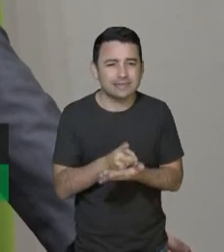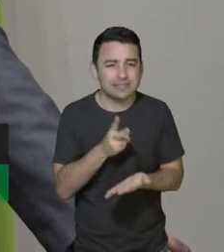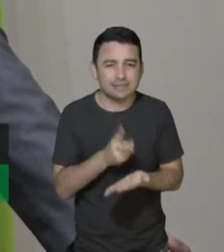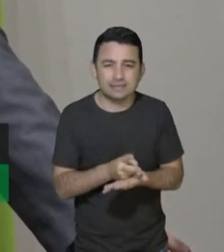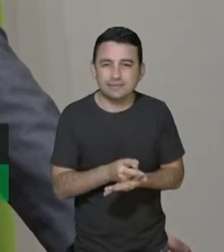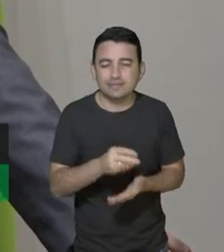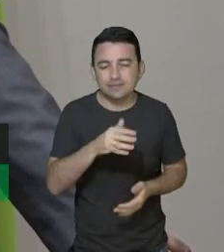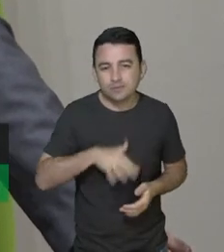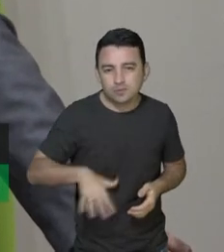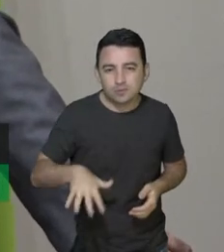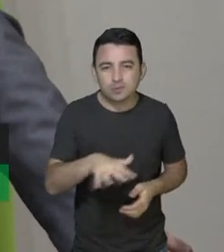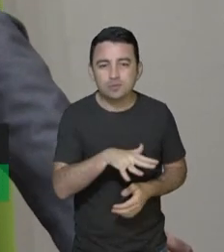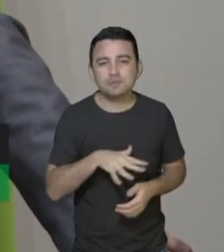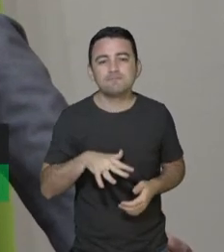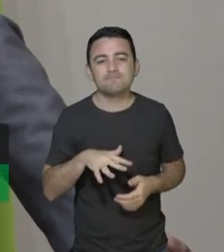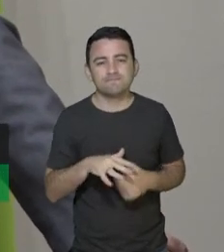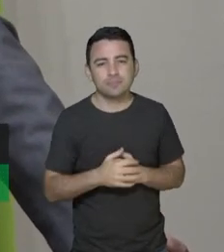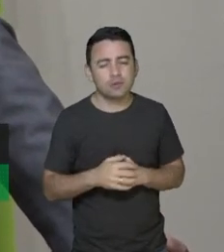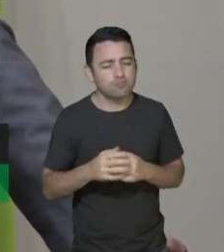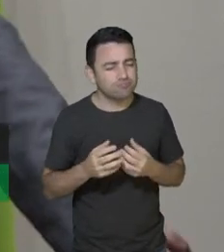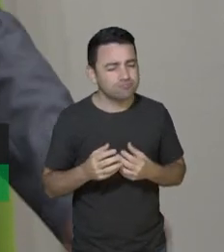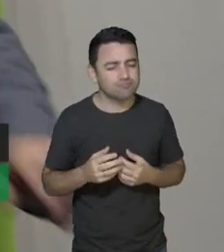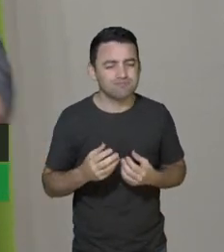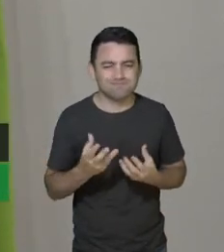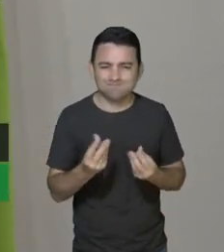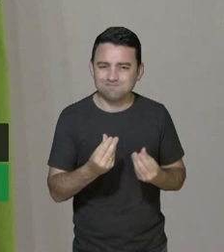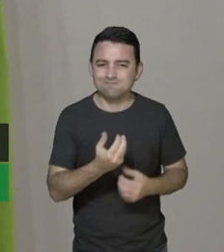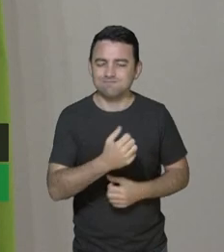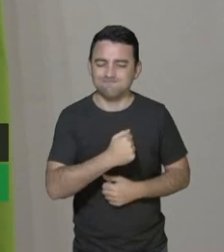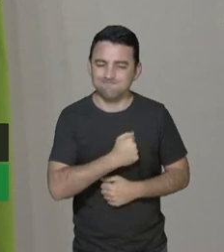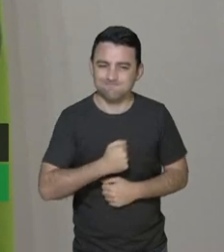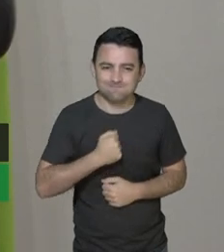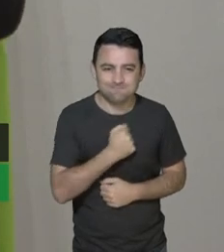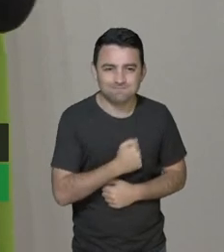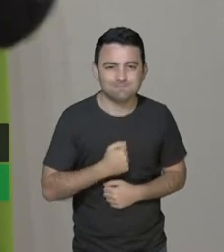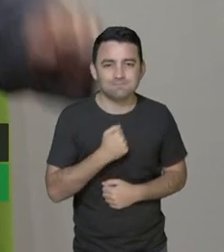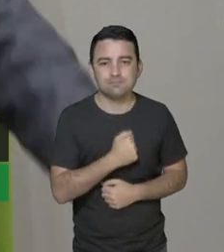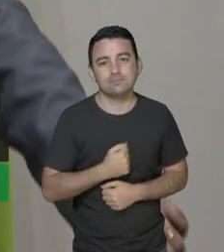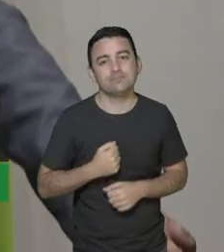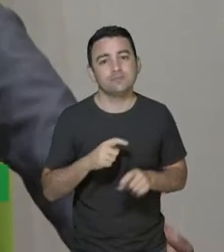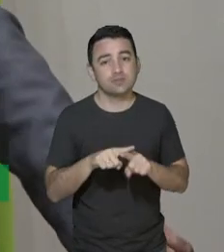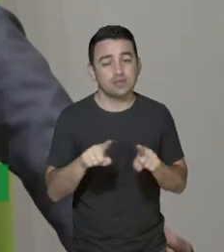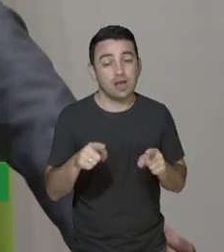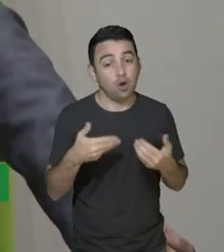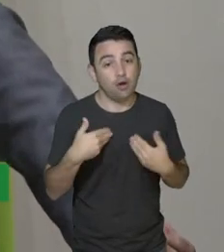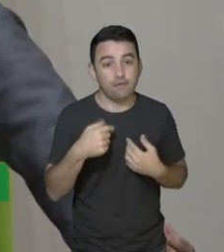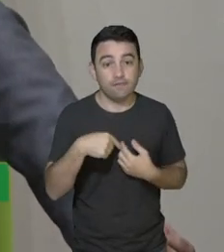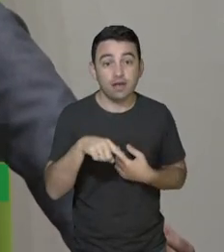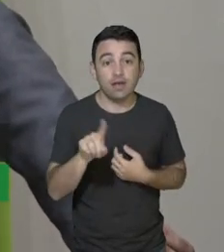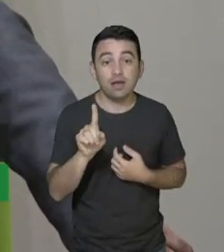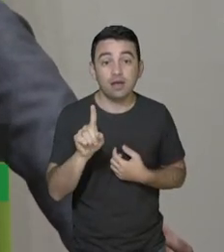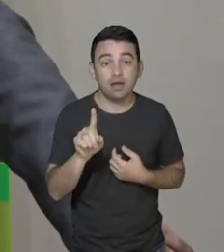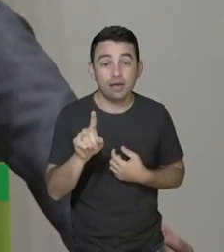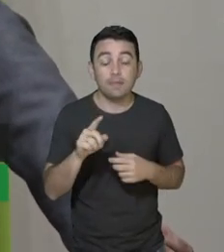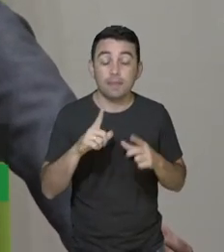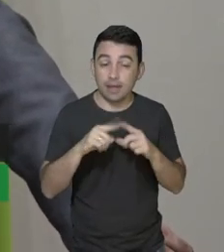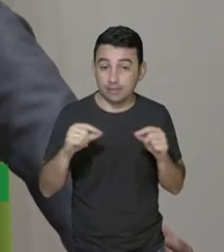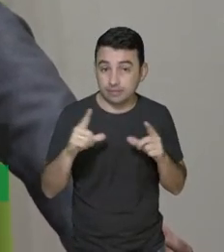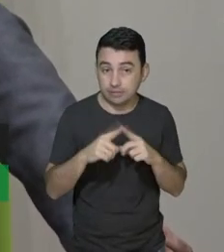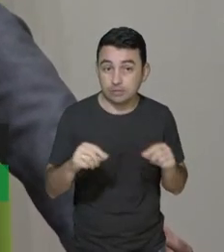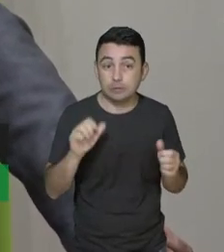todos muitas saudades. Agora vamos a Brasília,